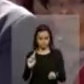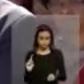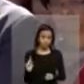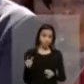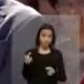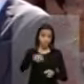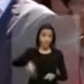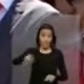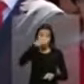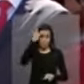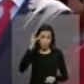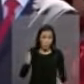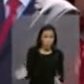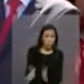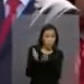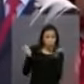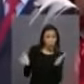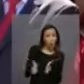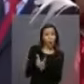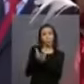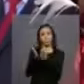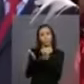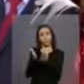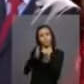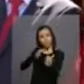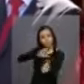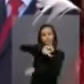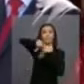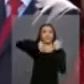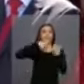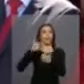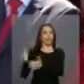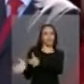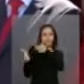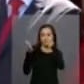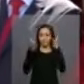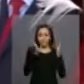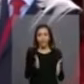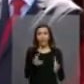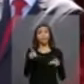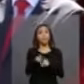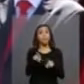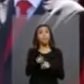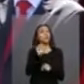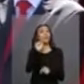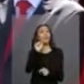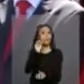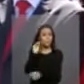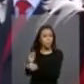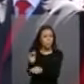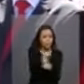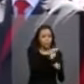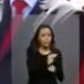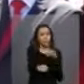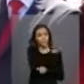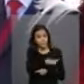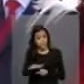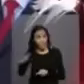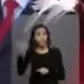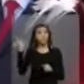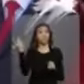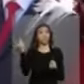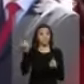dos mais pobres e da classe média foi a proteção às crianças e os